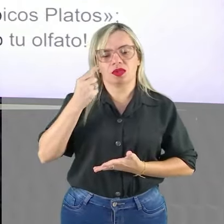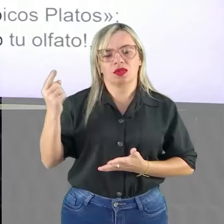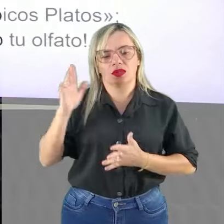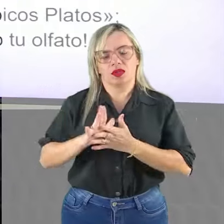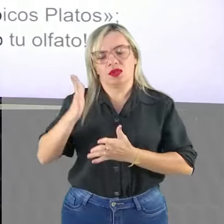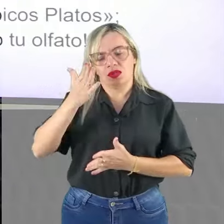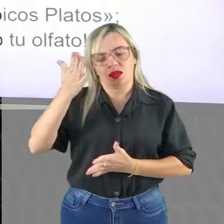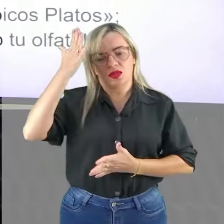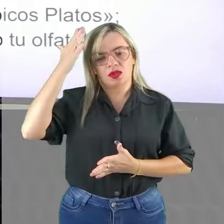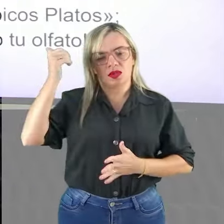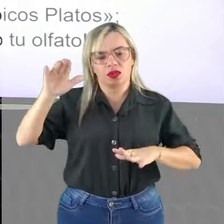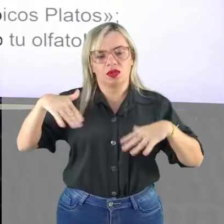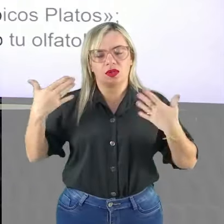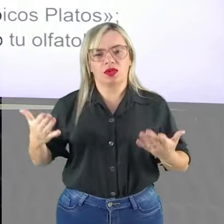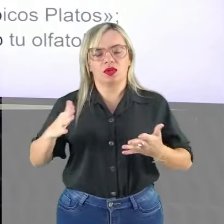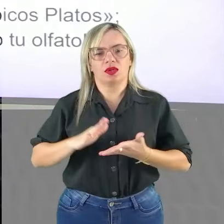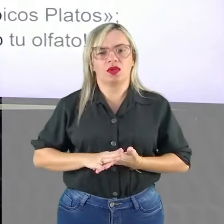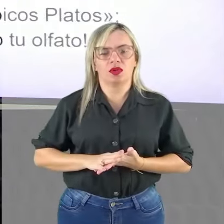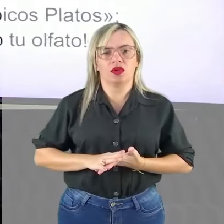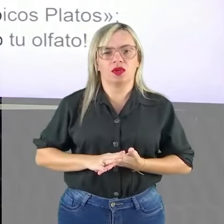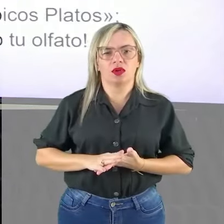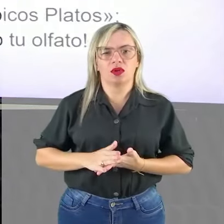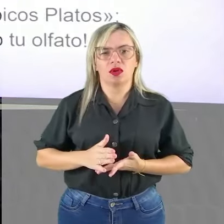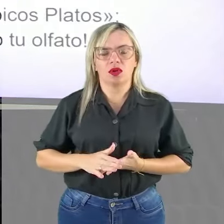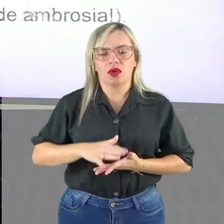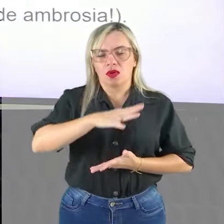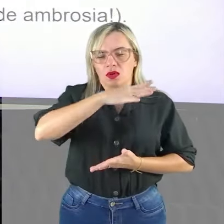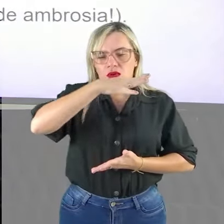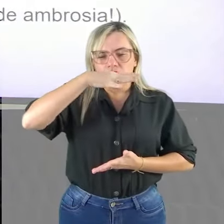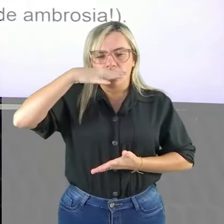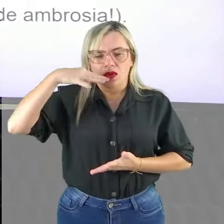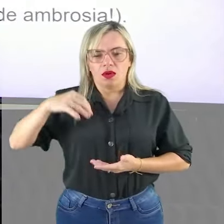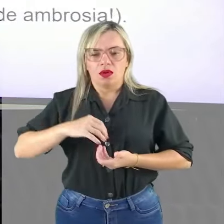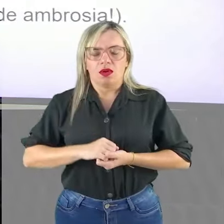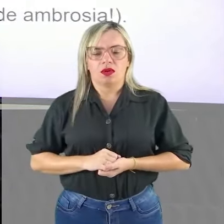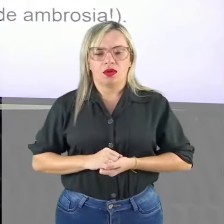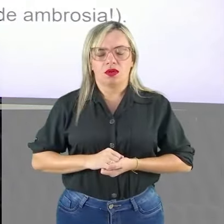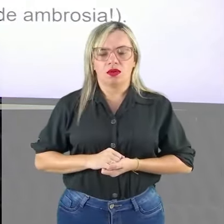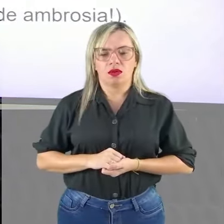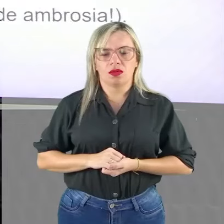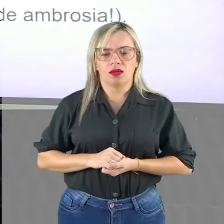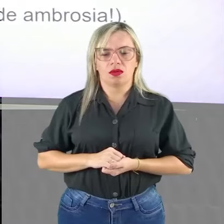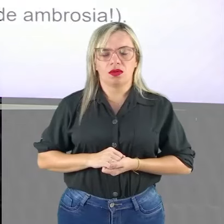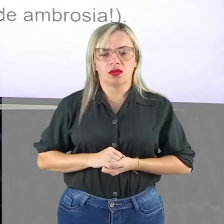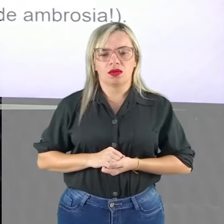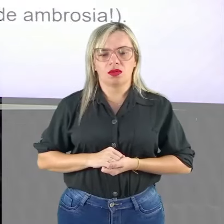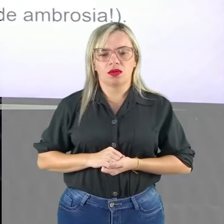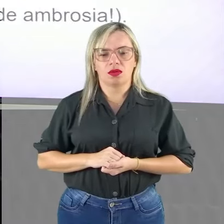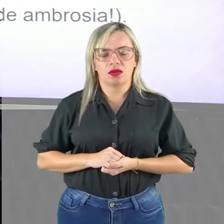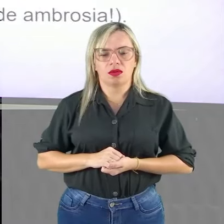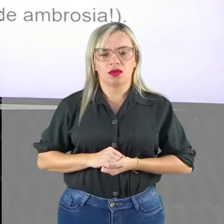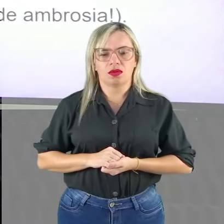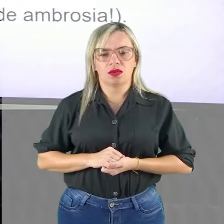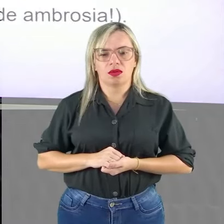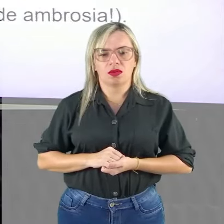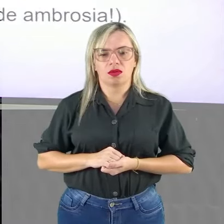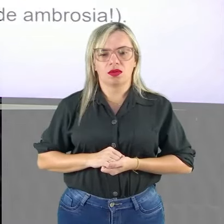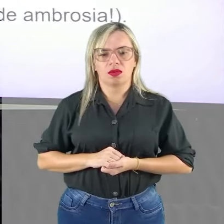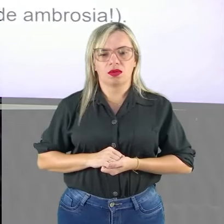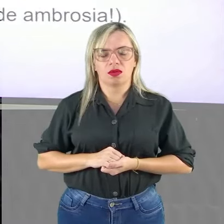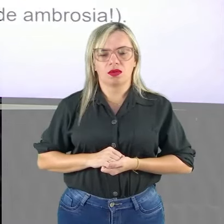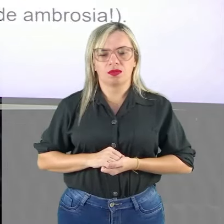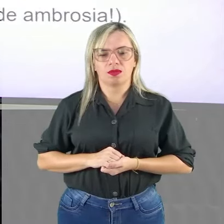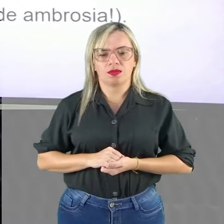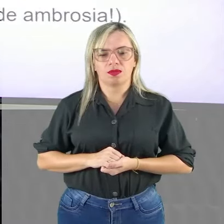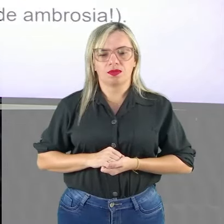saberá por dó né Se passar ali pelo seu olfato tá se em cada lugar um sabor peculiar